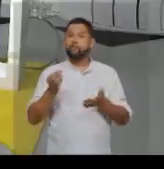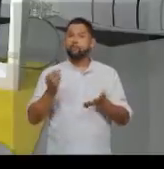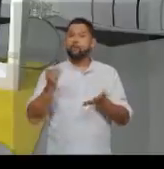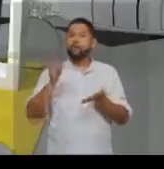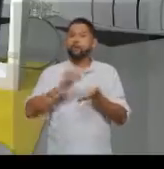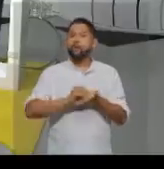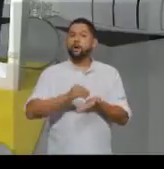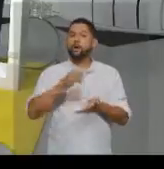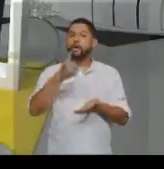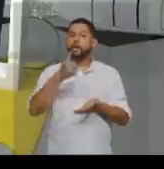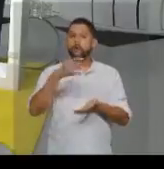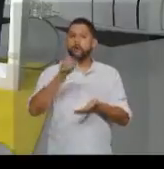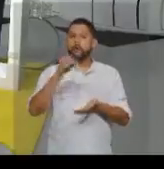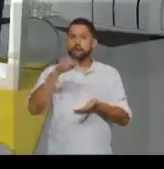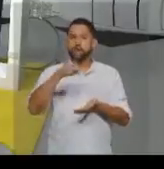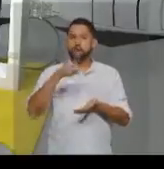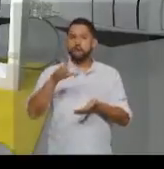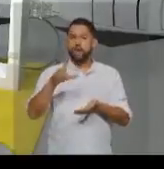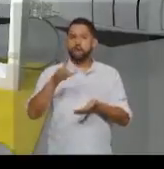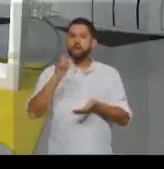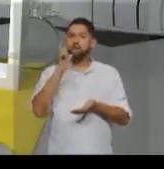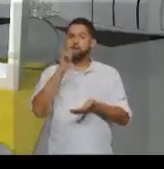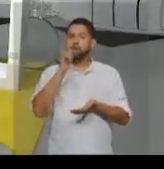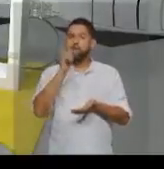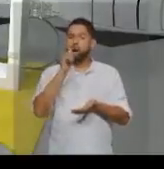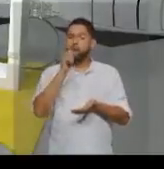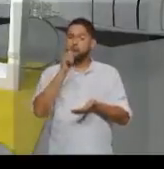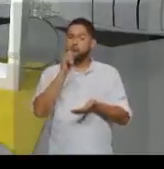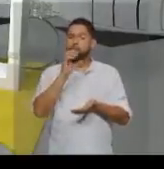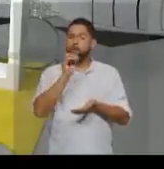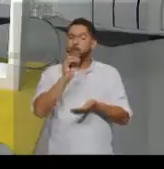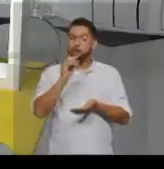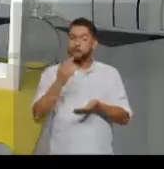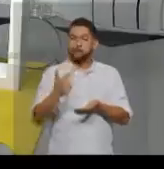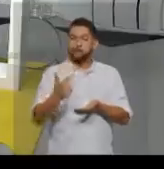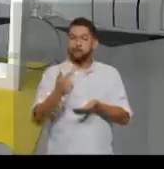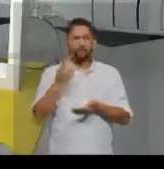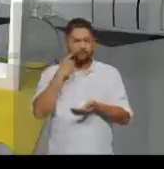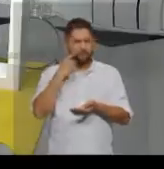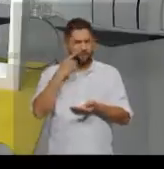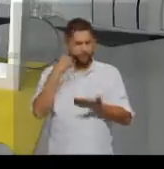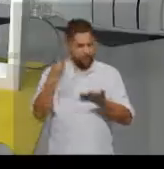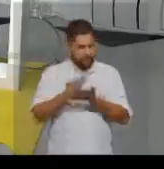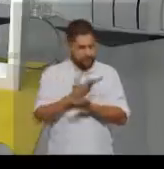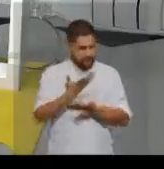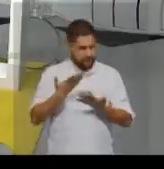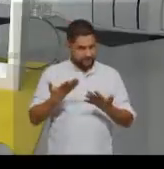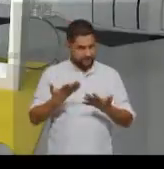água oxigenada e ver o que acontece.